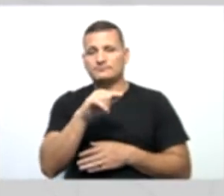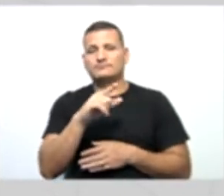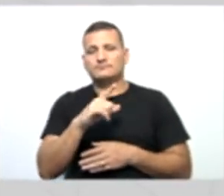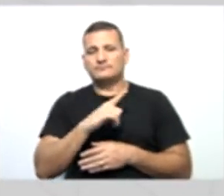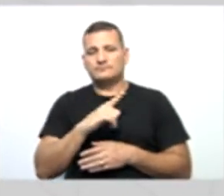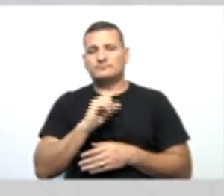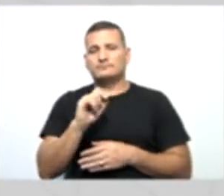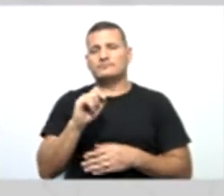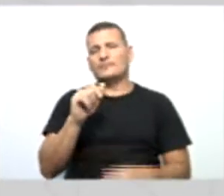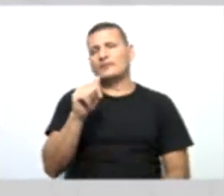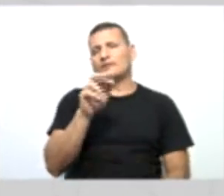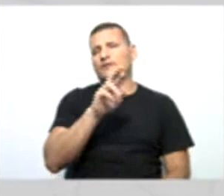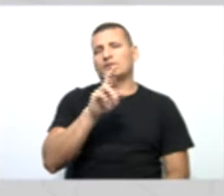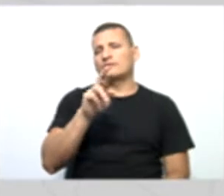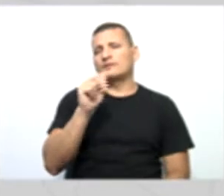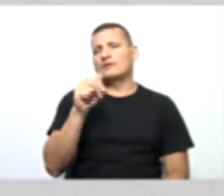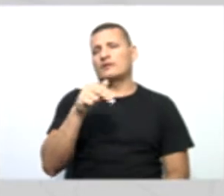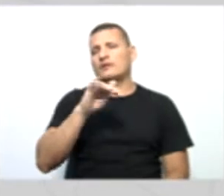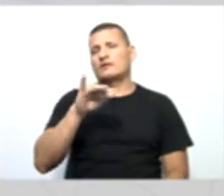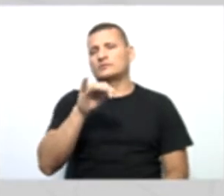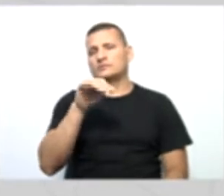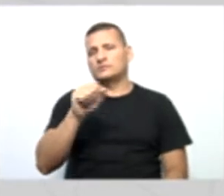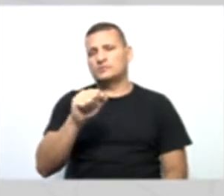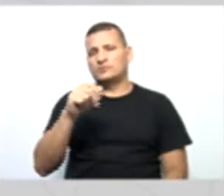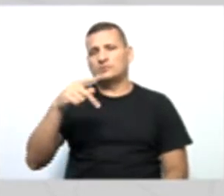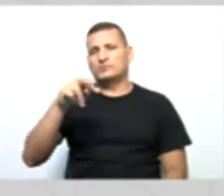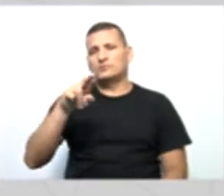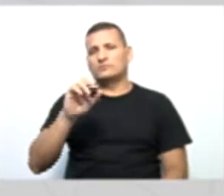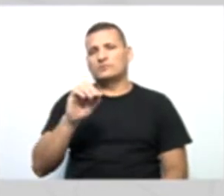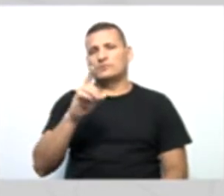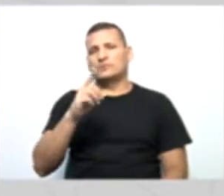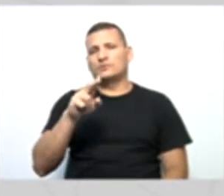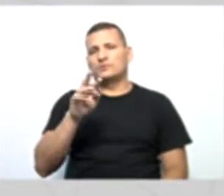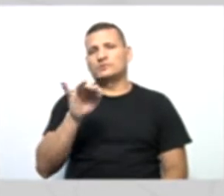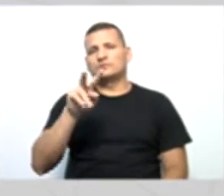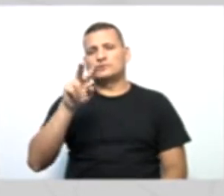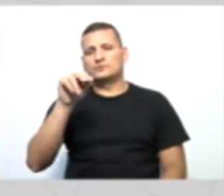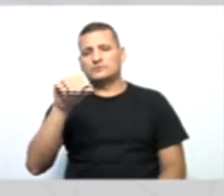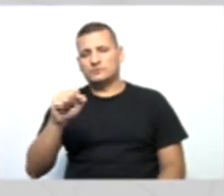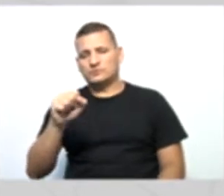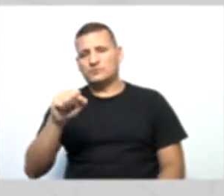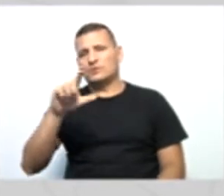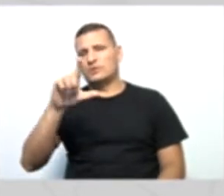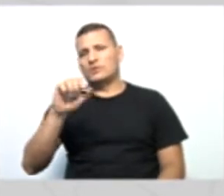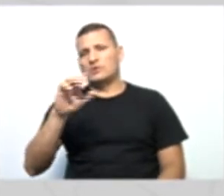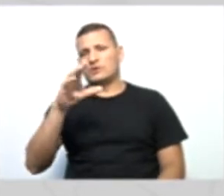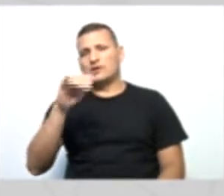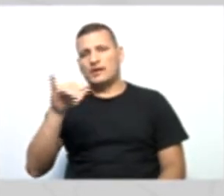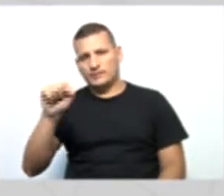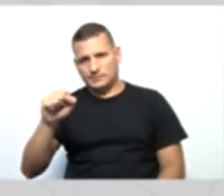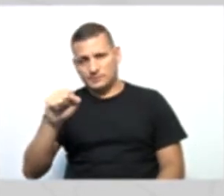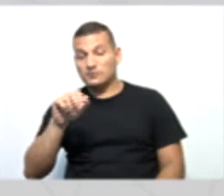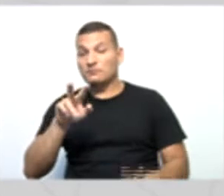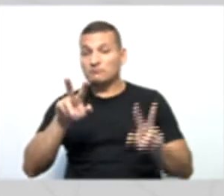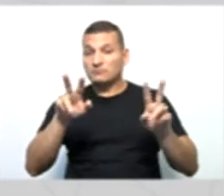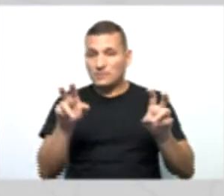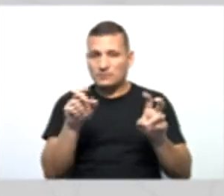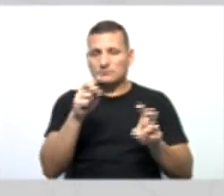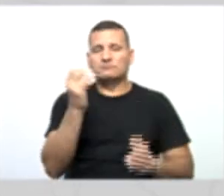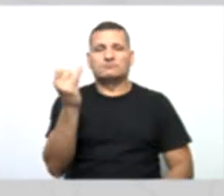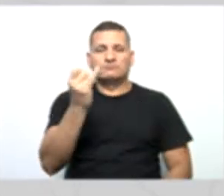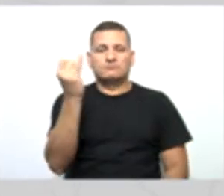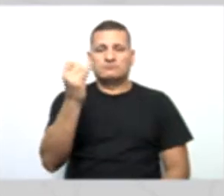arranjos produtivos locais. E é um tema muito importante, gente, quando eu vejo, por exemplo,